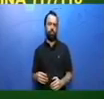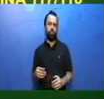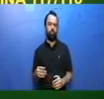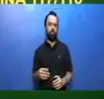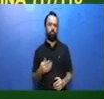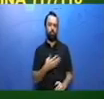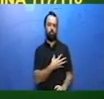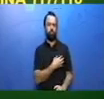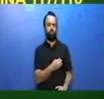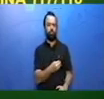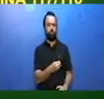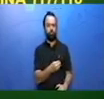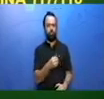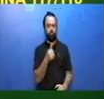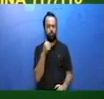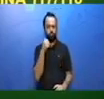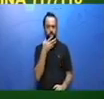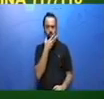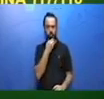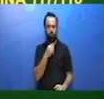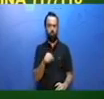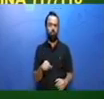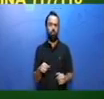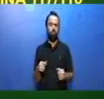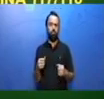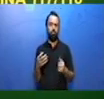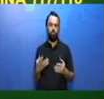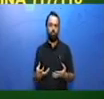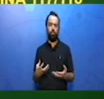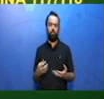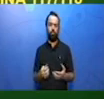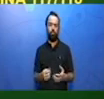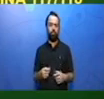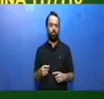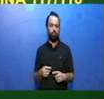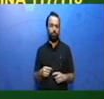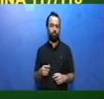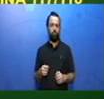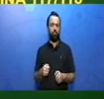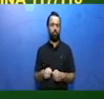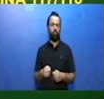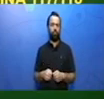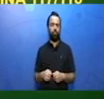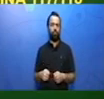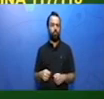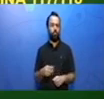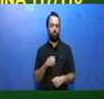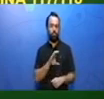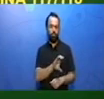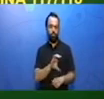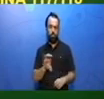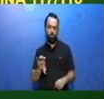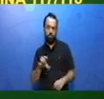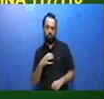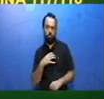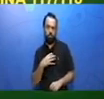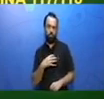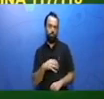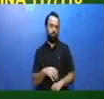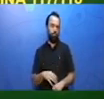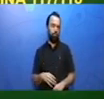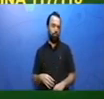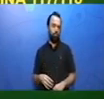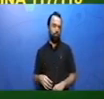médico. Alfredo queria ser mecânico. Julinho queria estudar engenharia. E Isabel dizia que ia ser